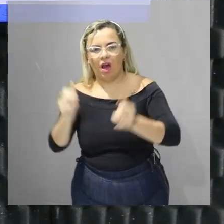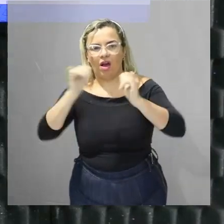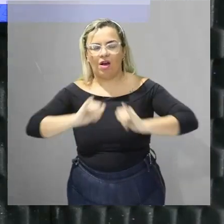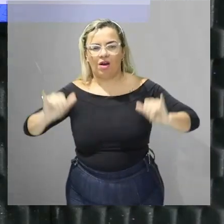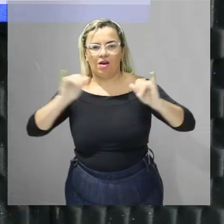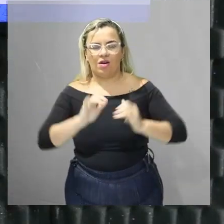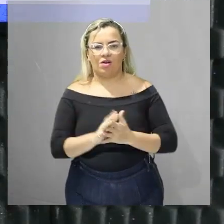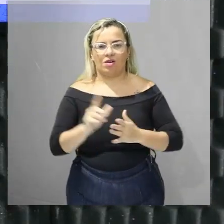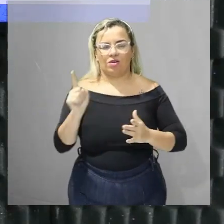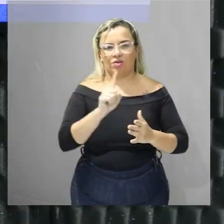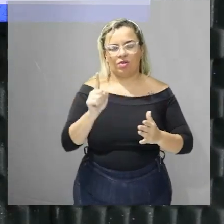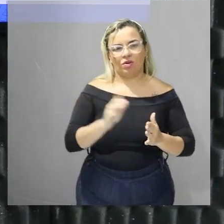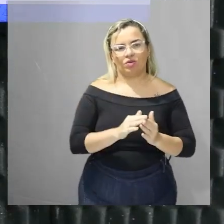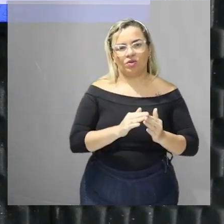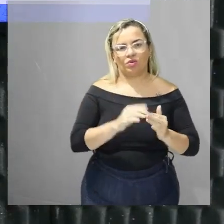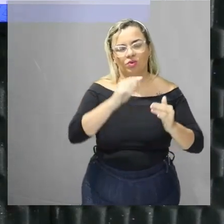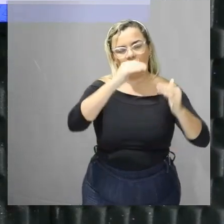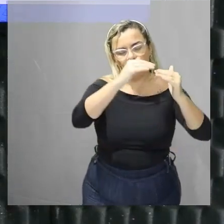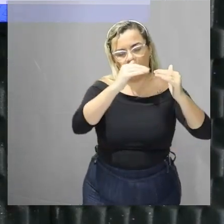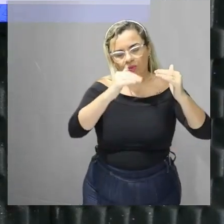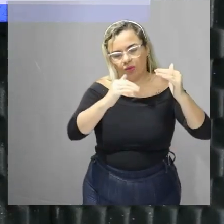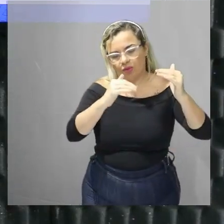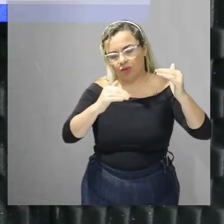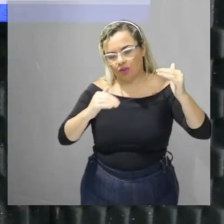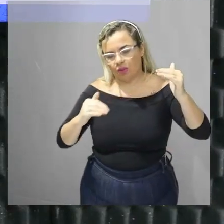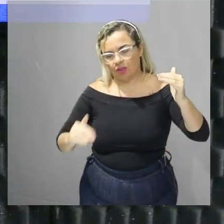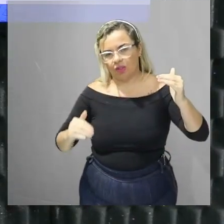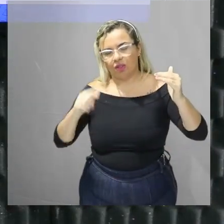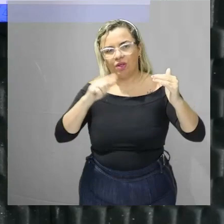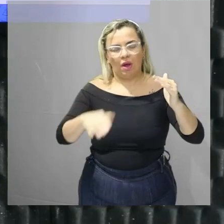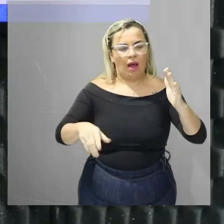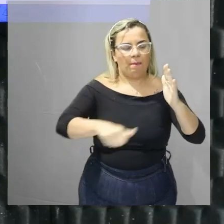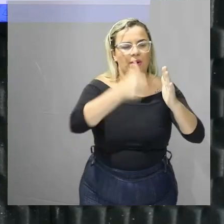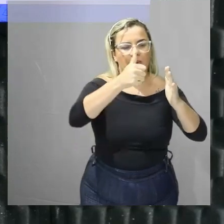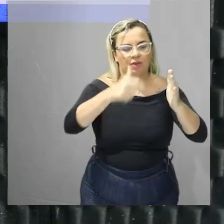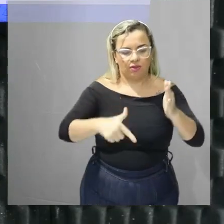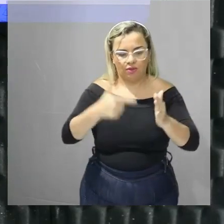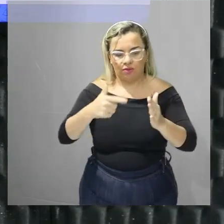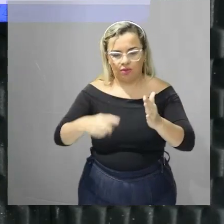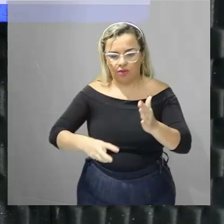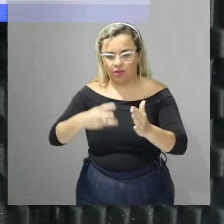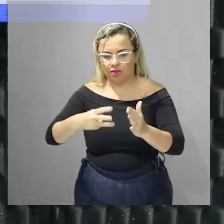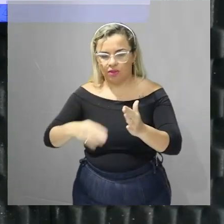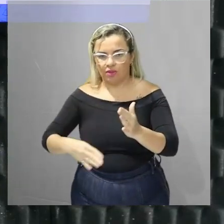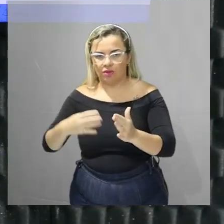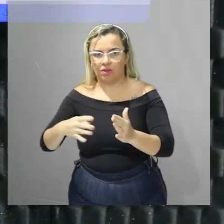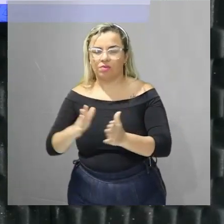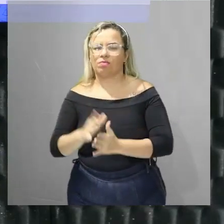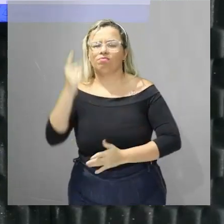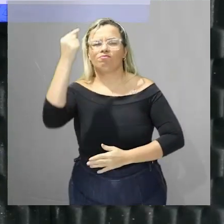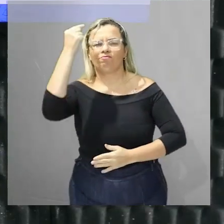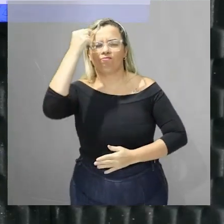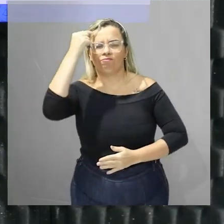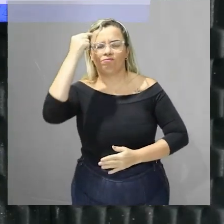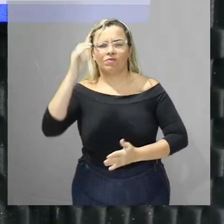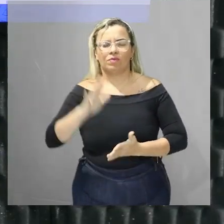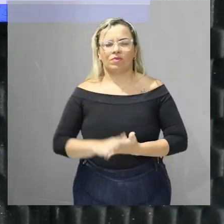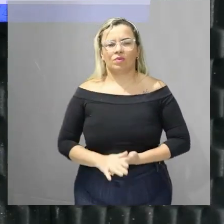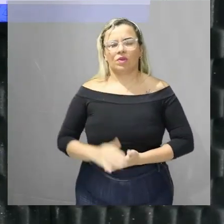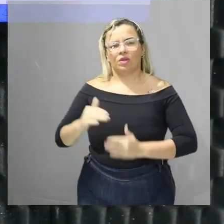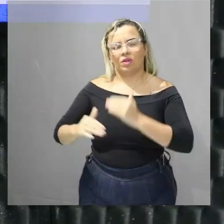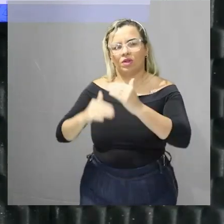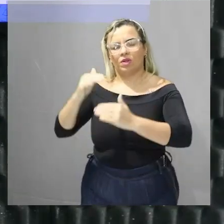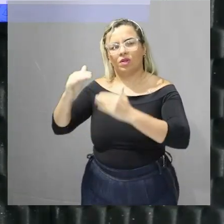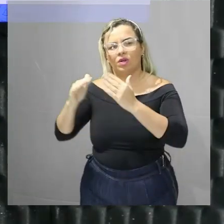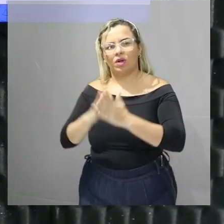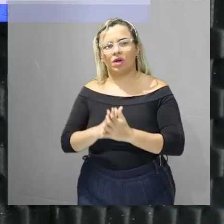não circulam mais de uma forma vertical, elas circulam de uma forma horizontal. Pensa comigo, galera, hoje, com o advento principalmente a evolução